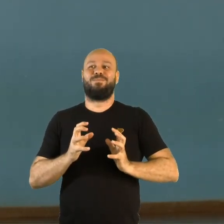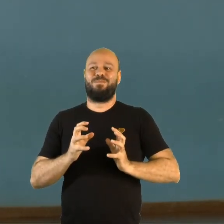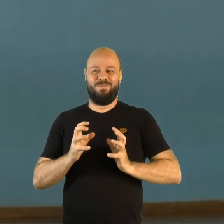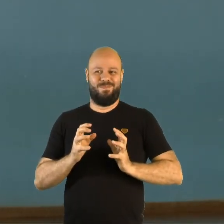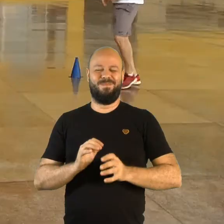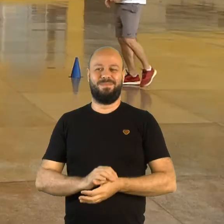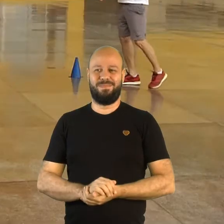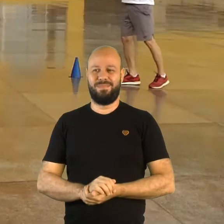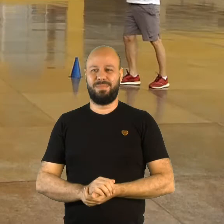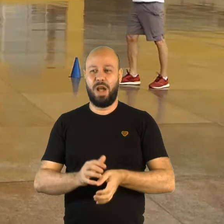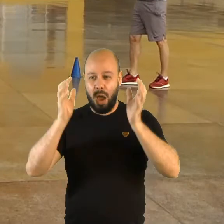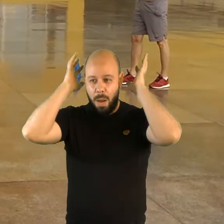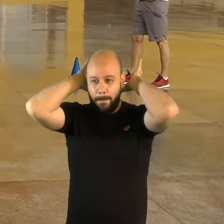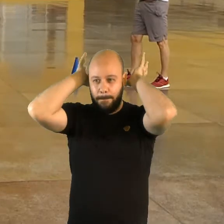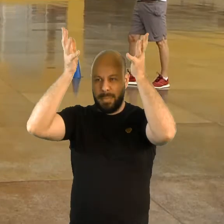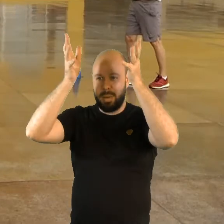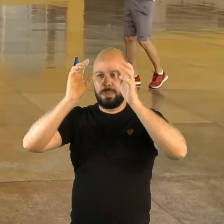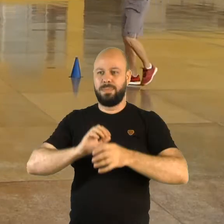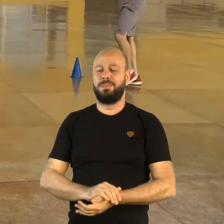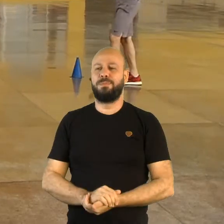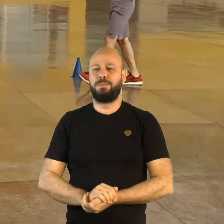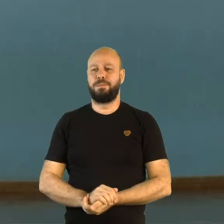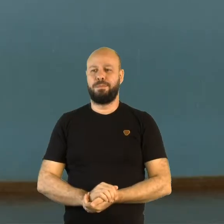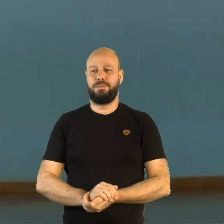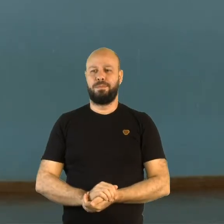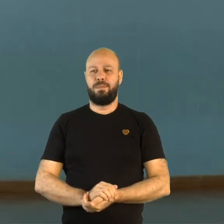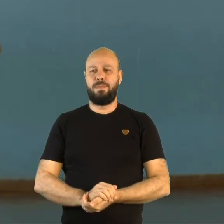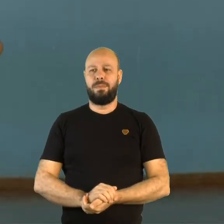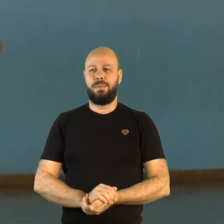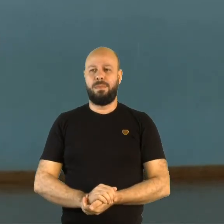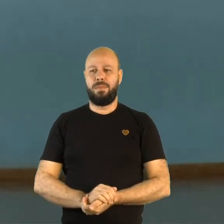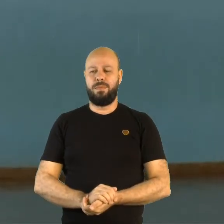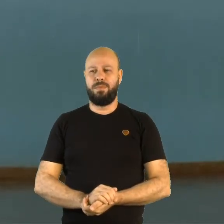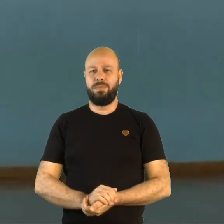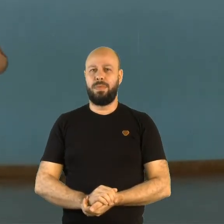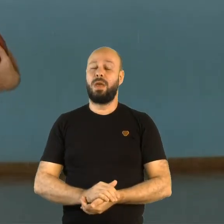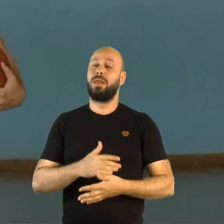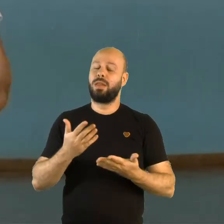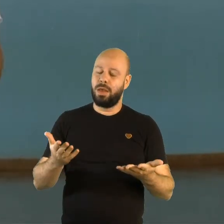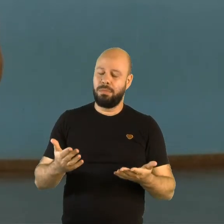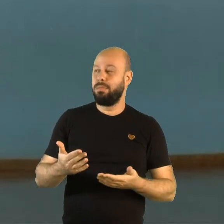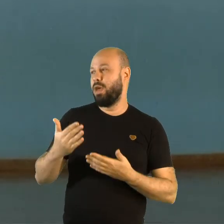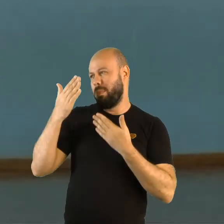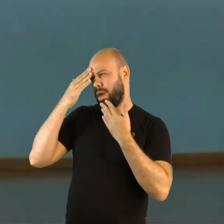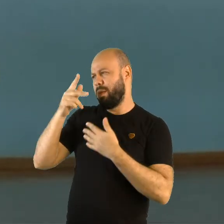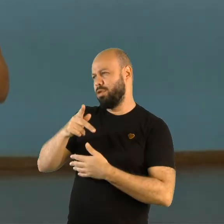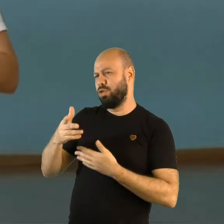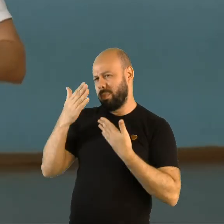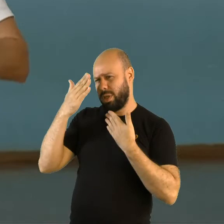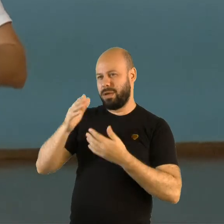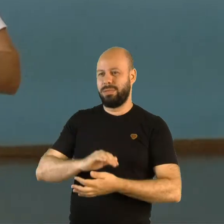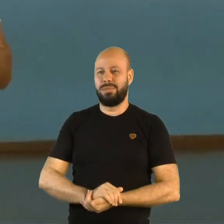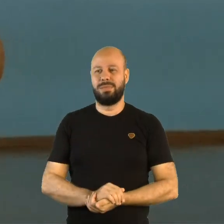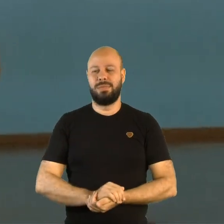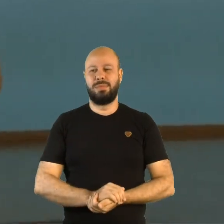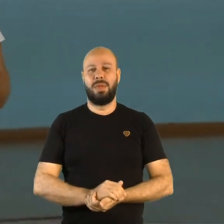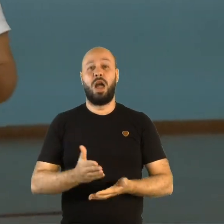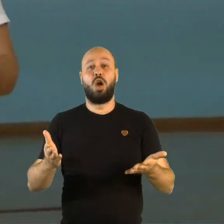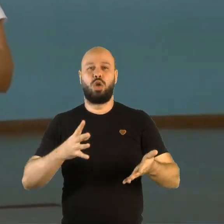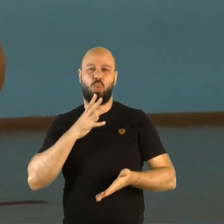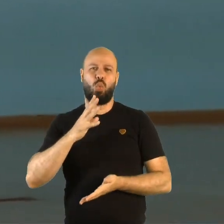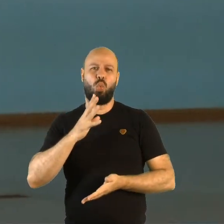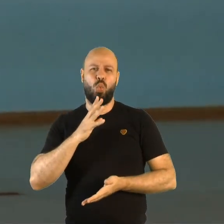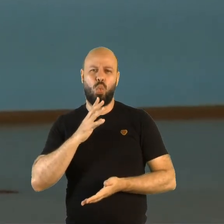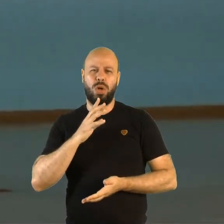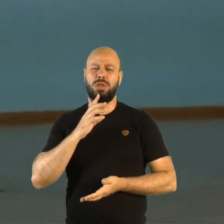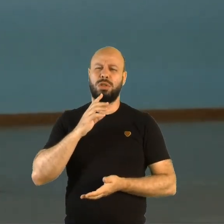da cabeça E aí então galera obrigado pelo seu Roberto agora que nós conhecemos